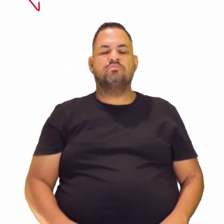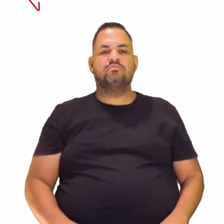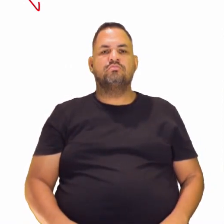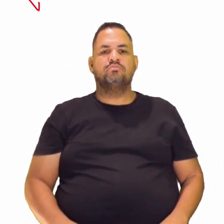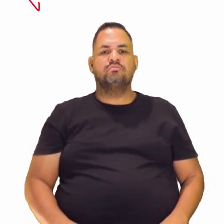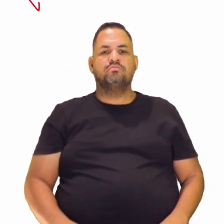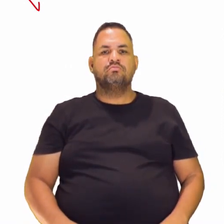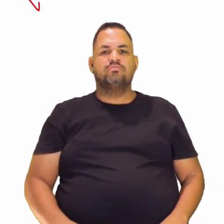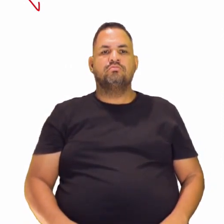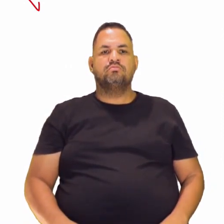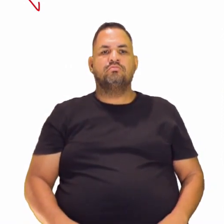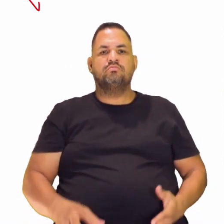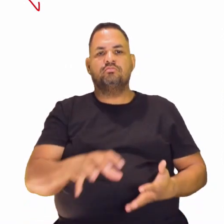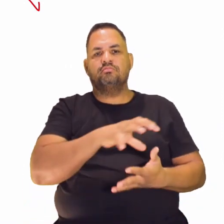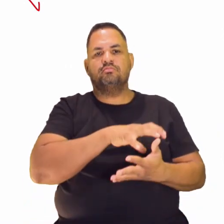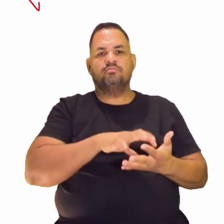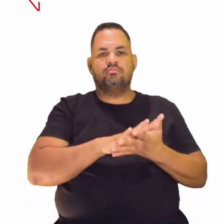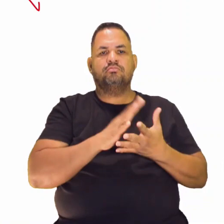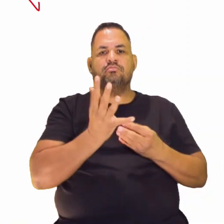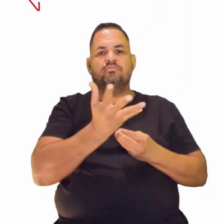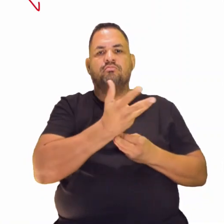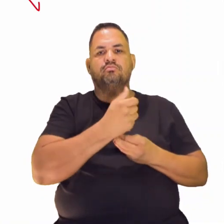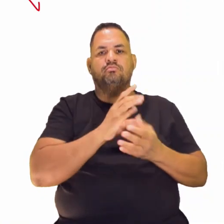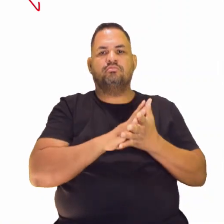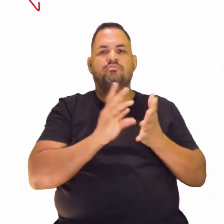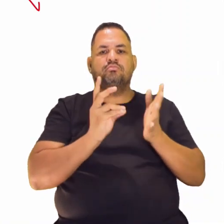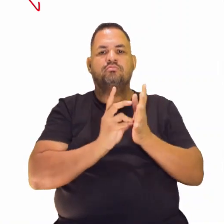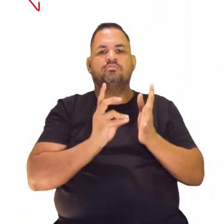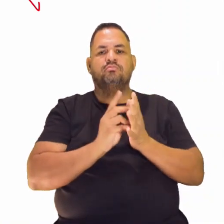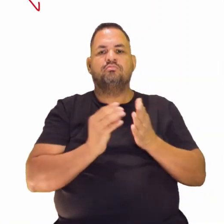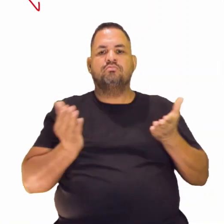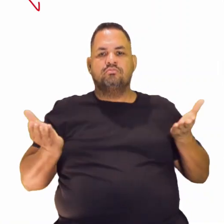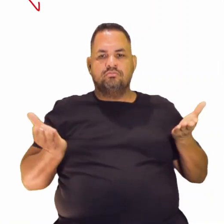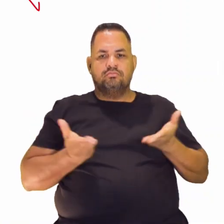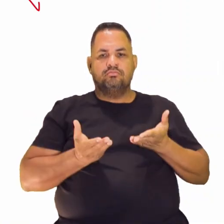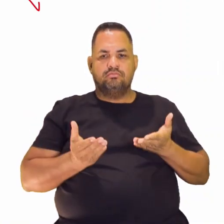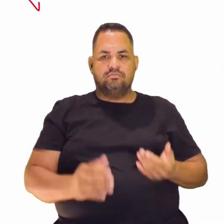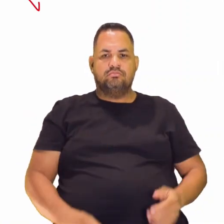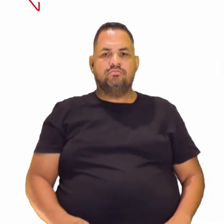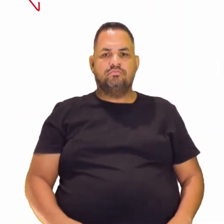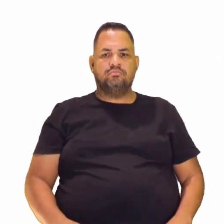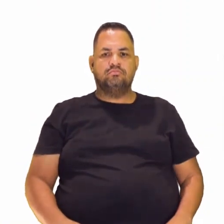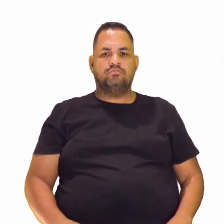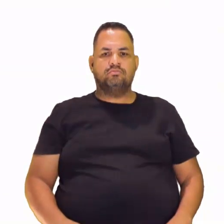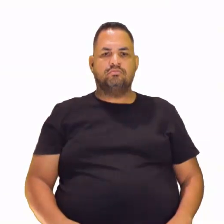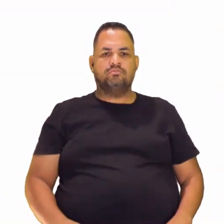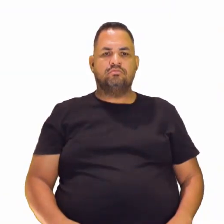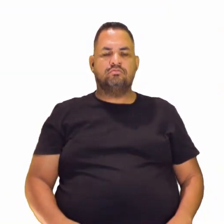são manifestações artísticas indígenas atuais.